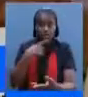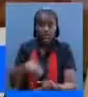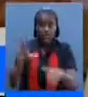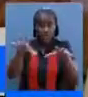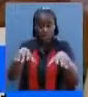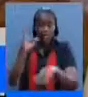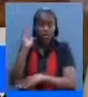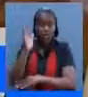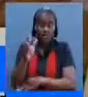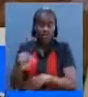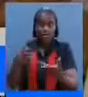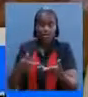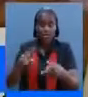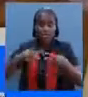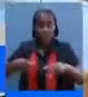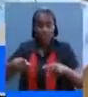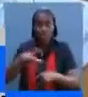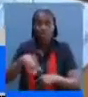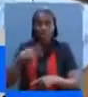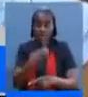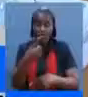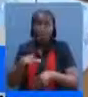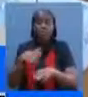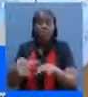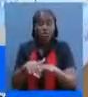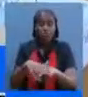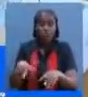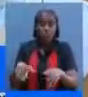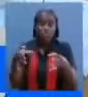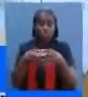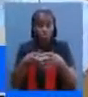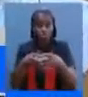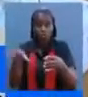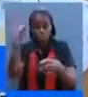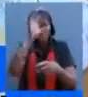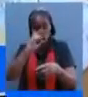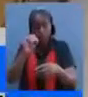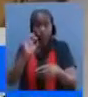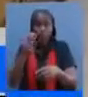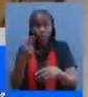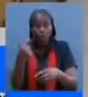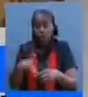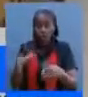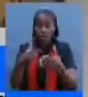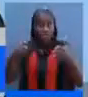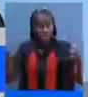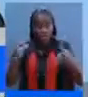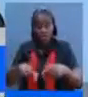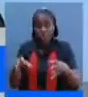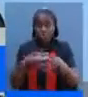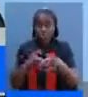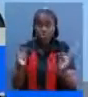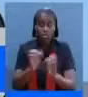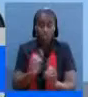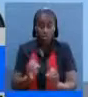Assembleias Deliberativas das Autarquias Locais, que não façam parte dos respectivos órgãos executivos ou não tenham maioria nesse órgão. Com